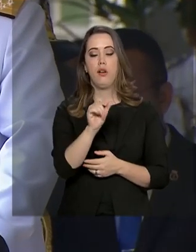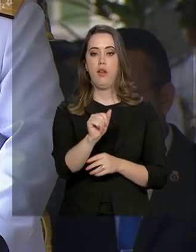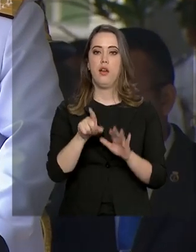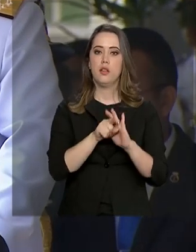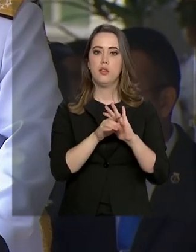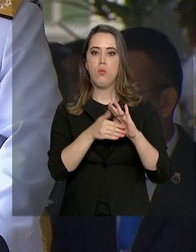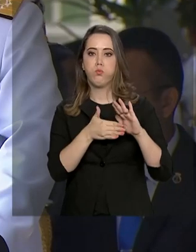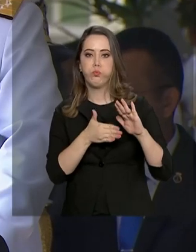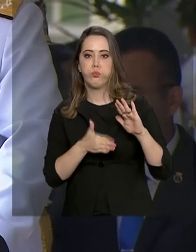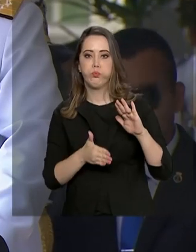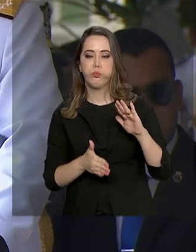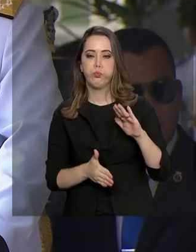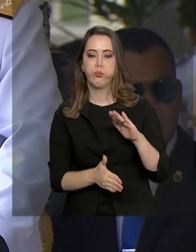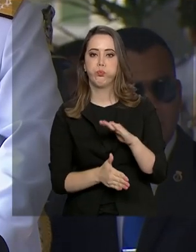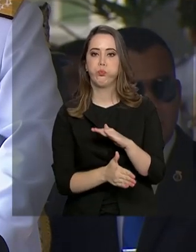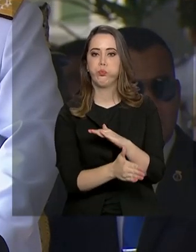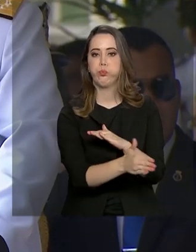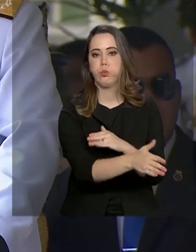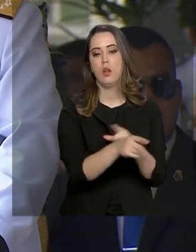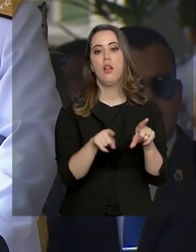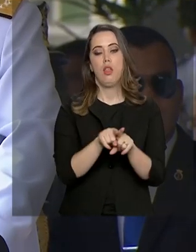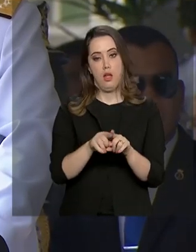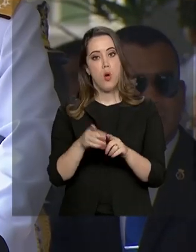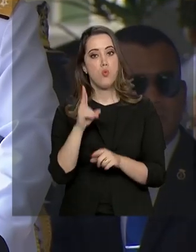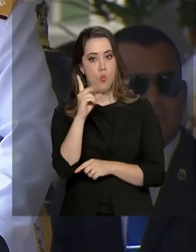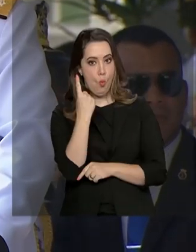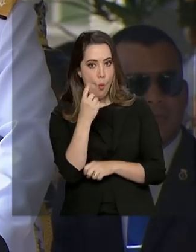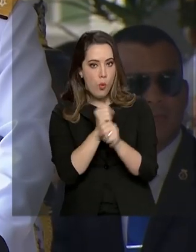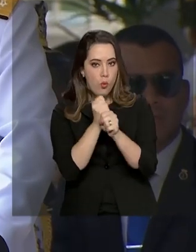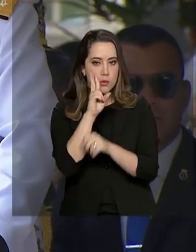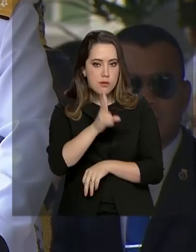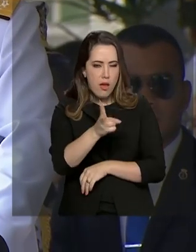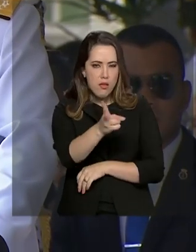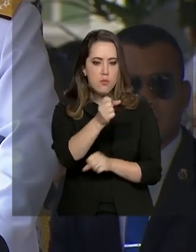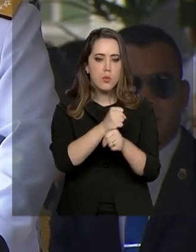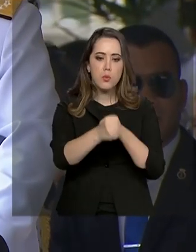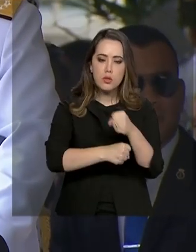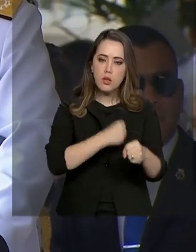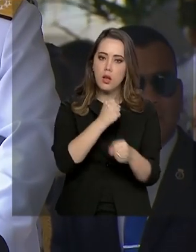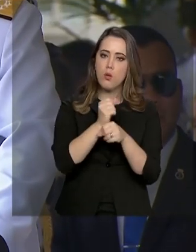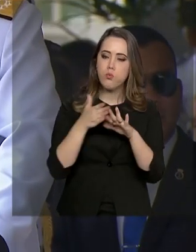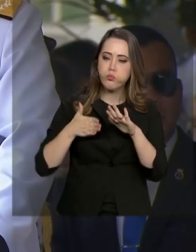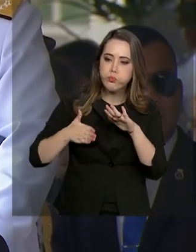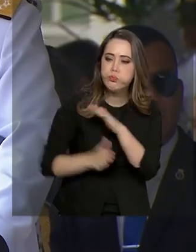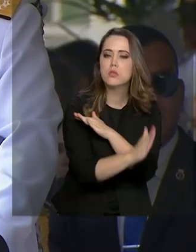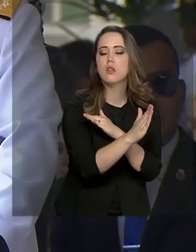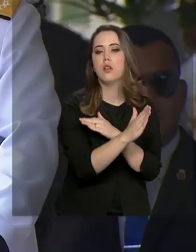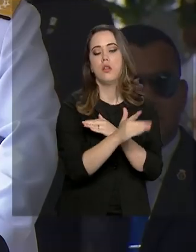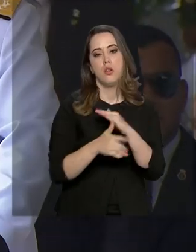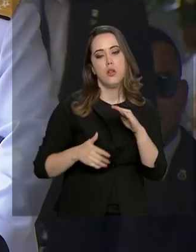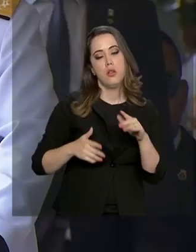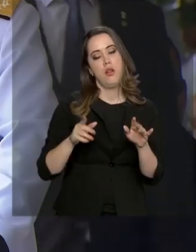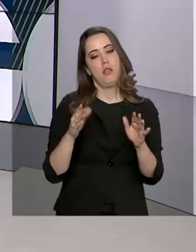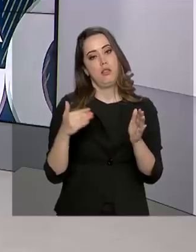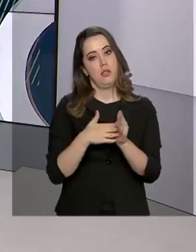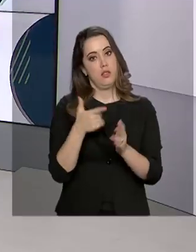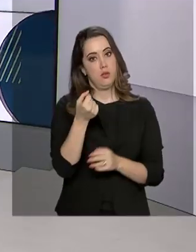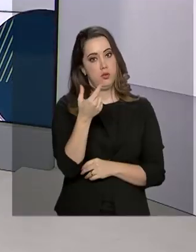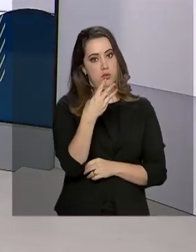contempla o lançamento de um submarino por ano até 2022 e que prevê o lançamento de submarino com propulsão nuclear em 2030.